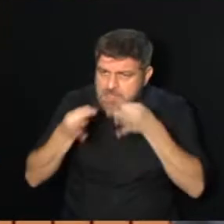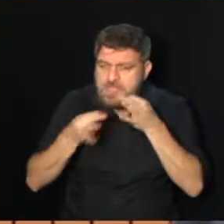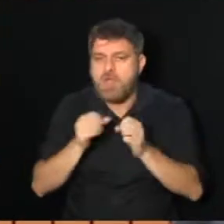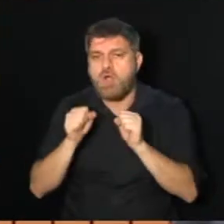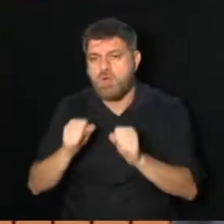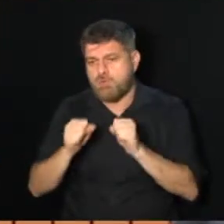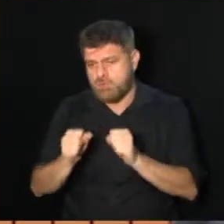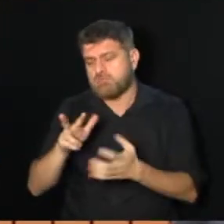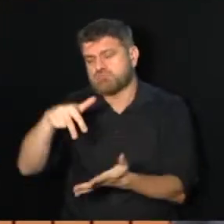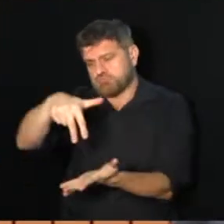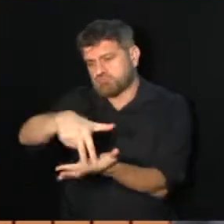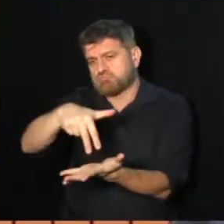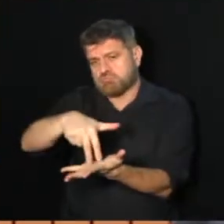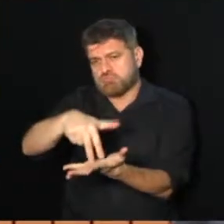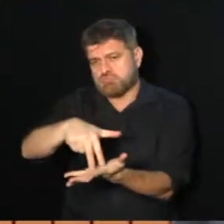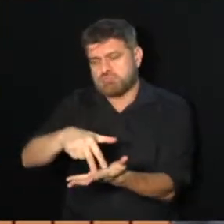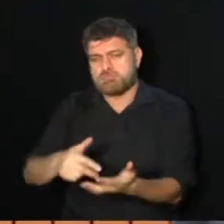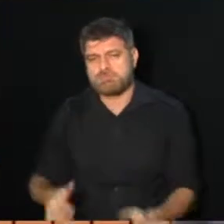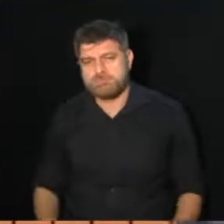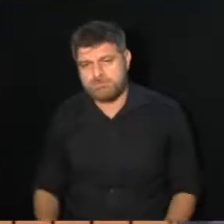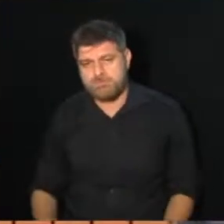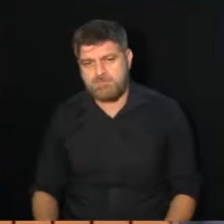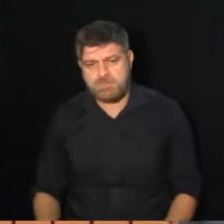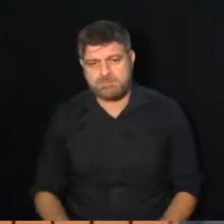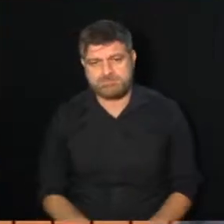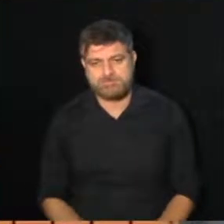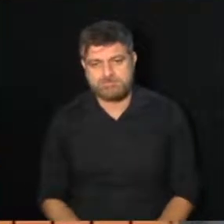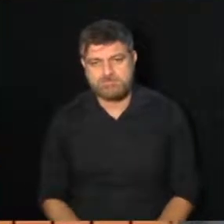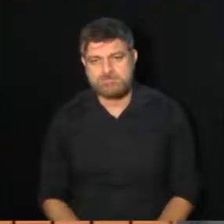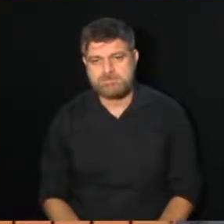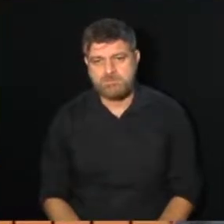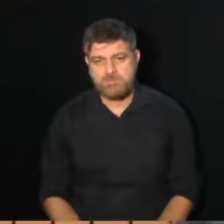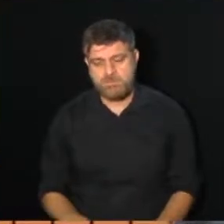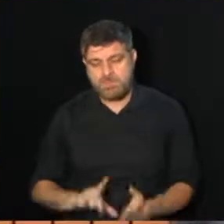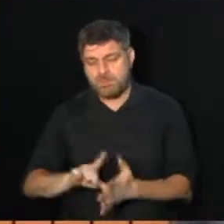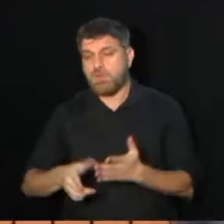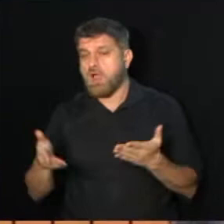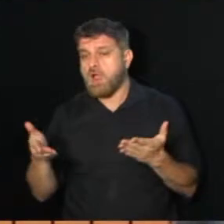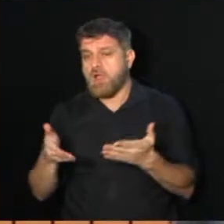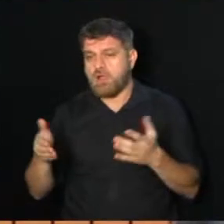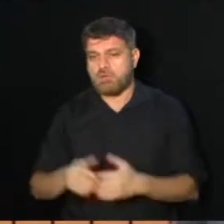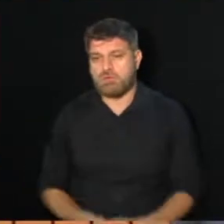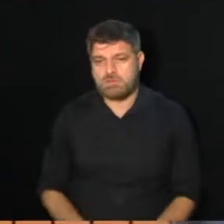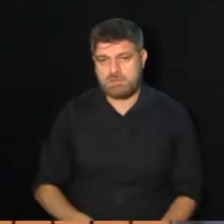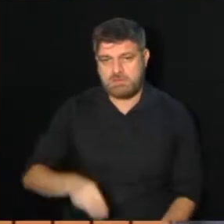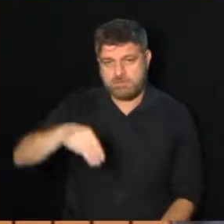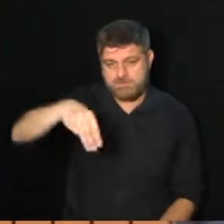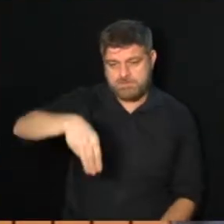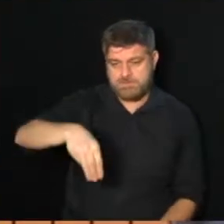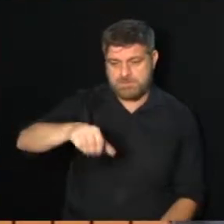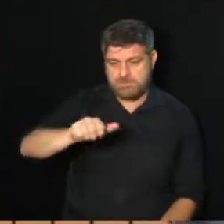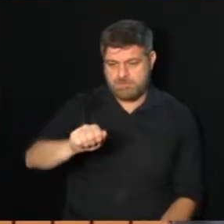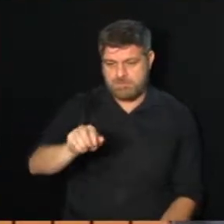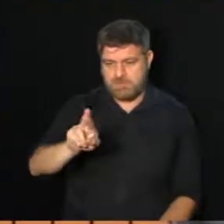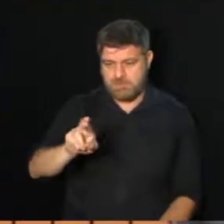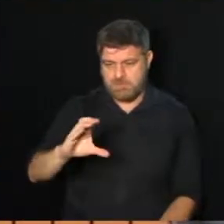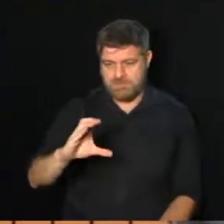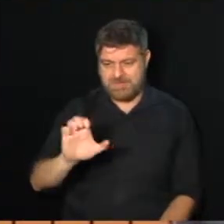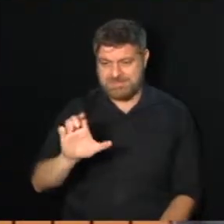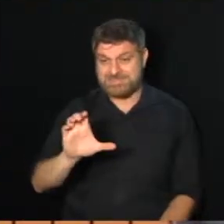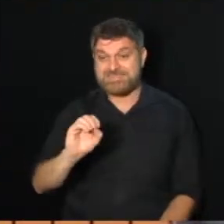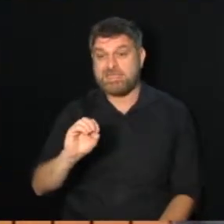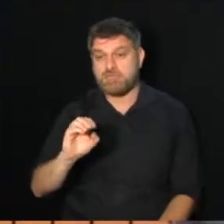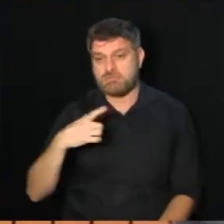se posicionando relacionado ao projeto. Eu passo, então, na sequência, ao Dr. Marcelo Bergo, para que possa fazer